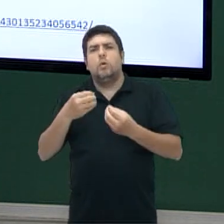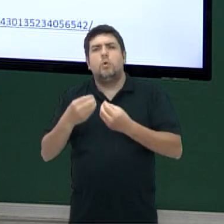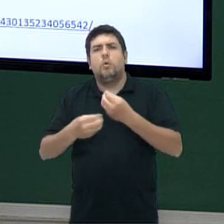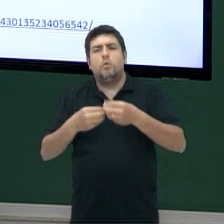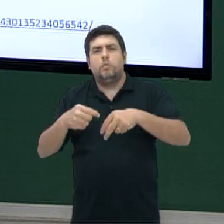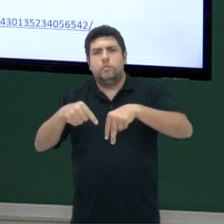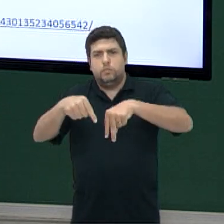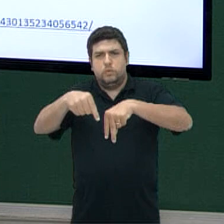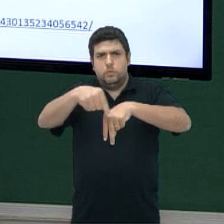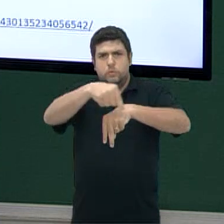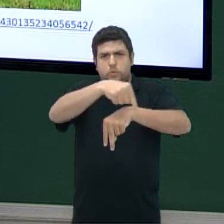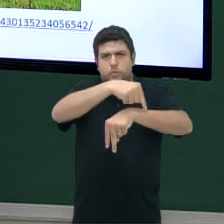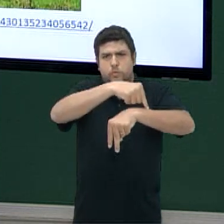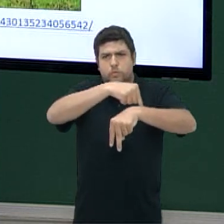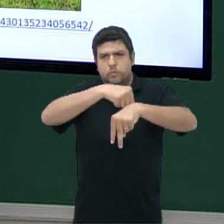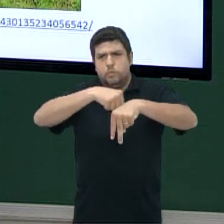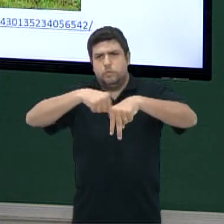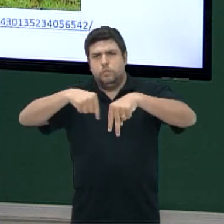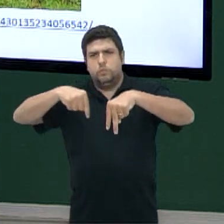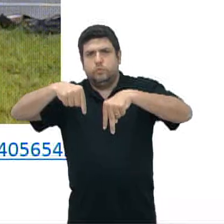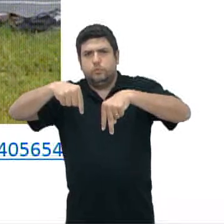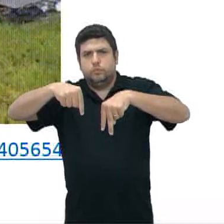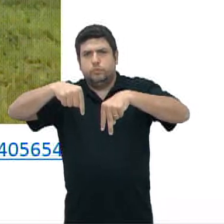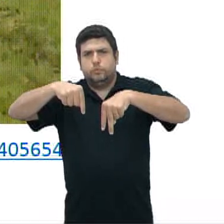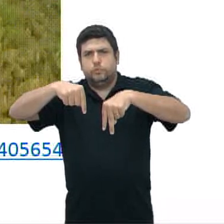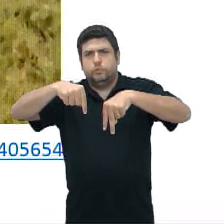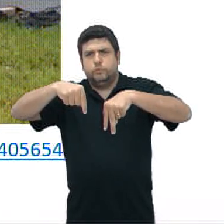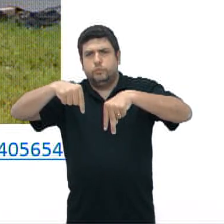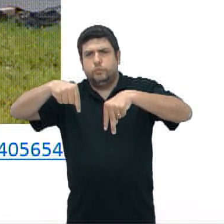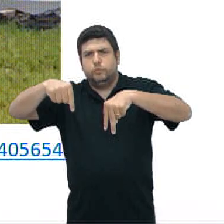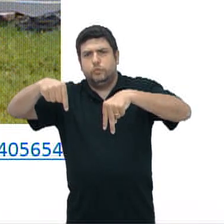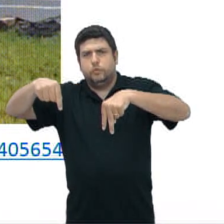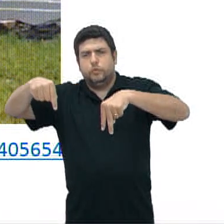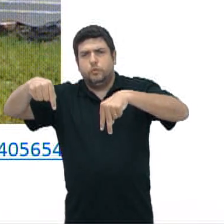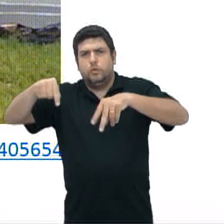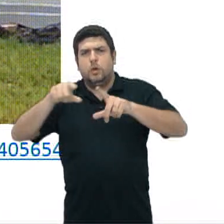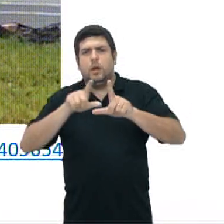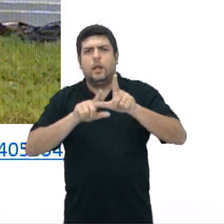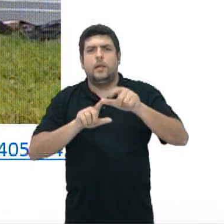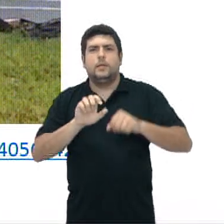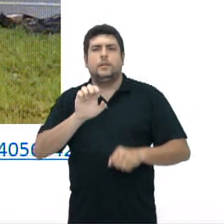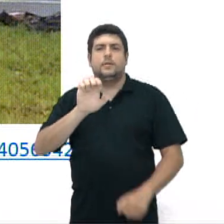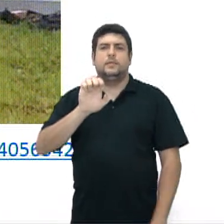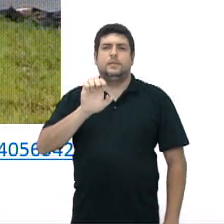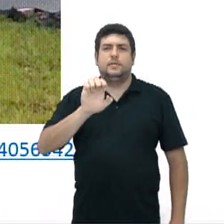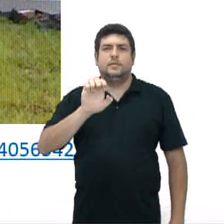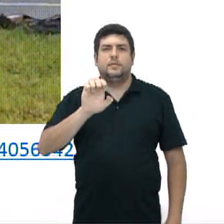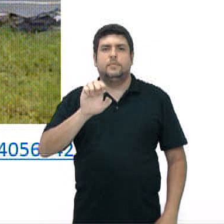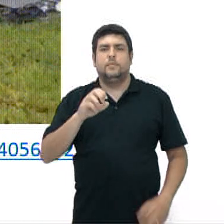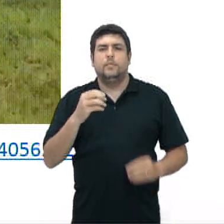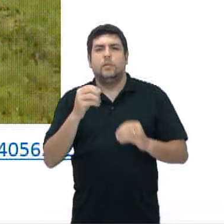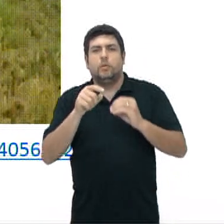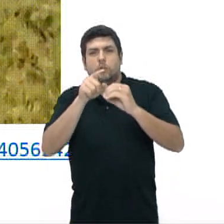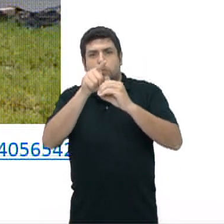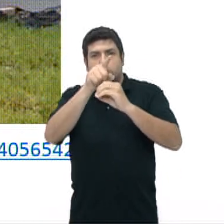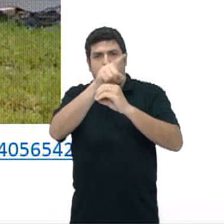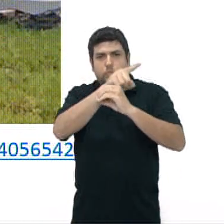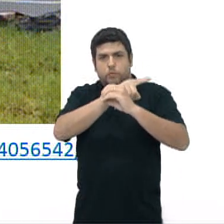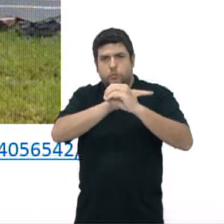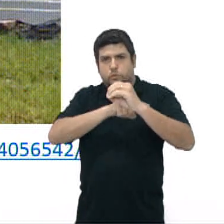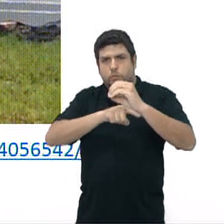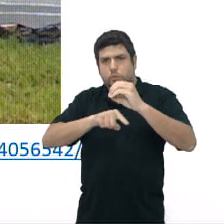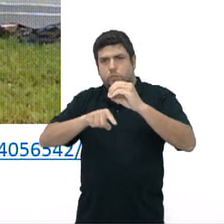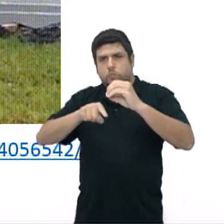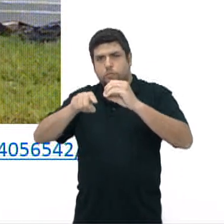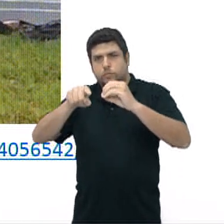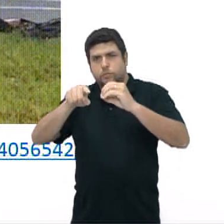vai seguir a linha do vetor aqui, alternativa E, certo? Então, será essa linha aqui, né? Como a gente consegue, inclusive,